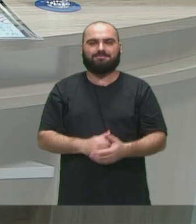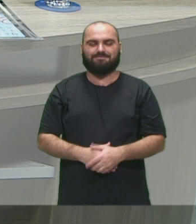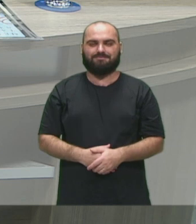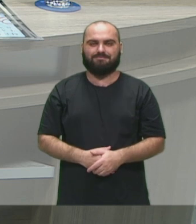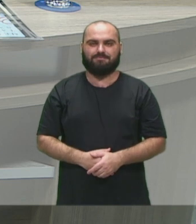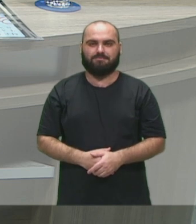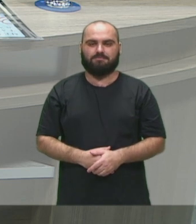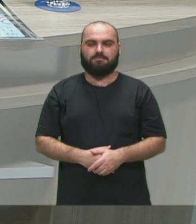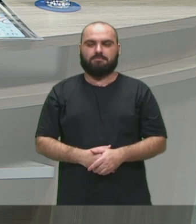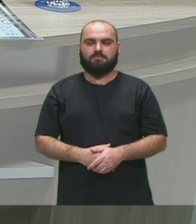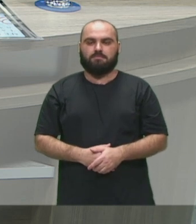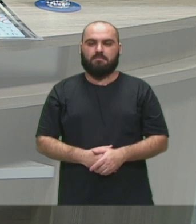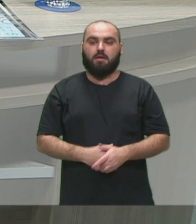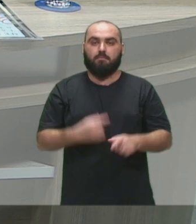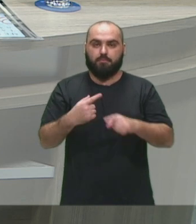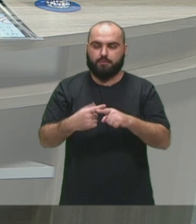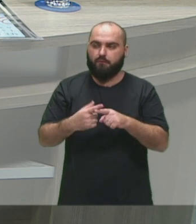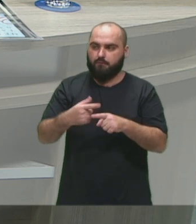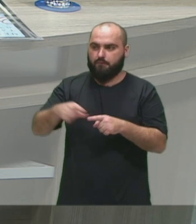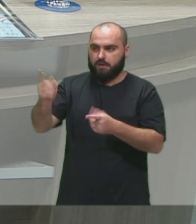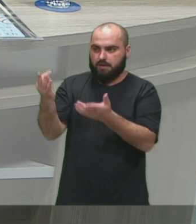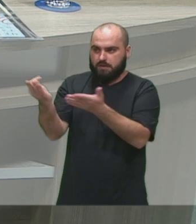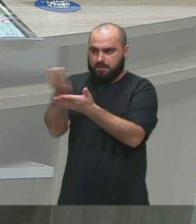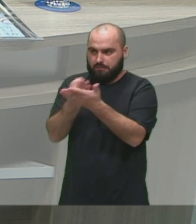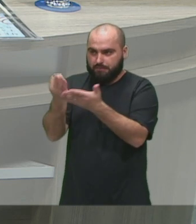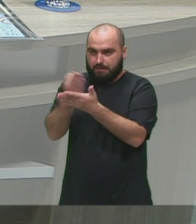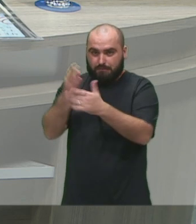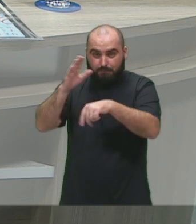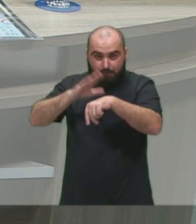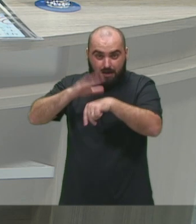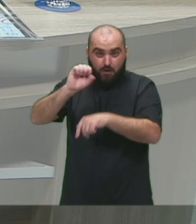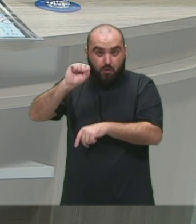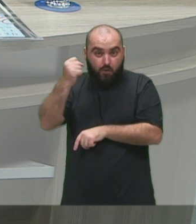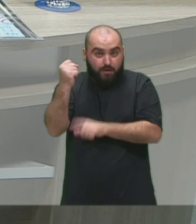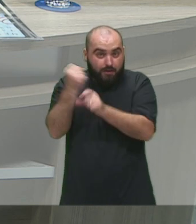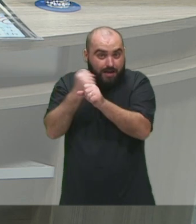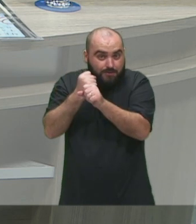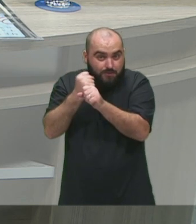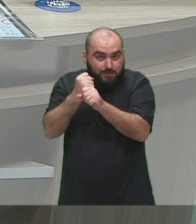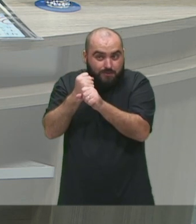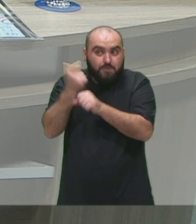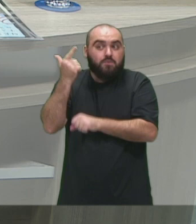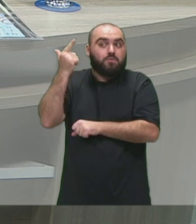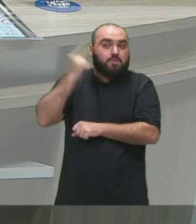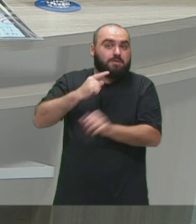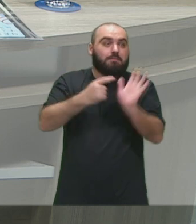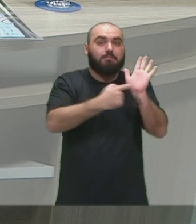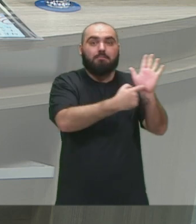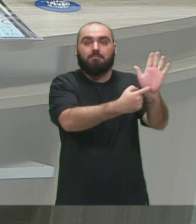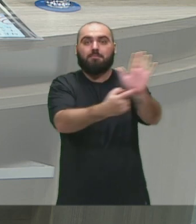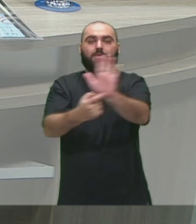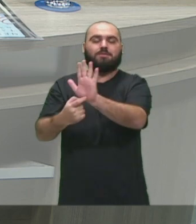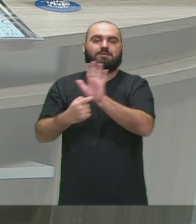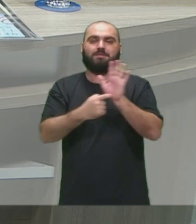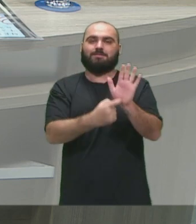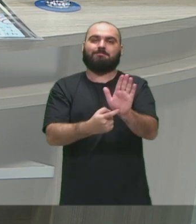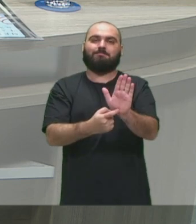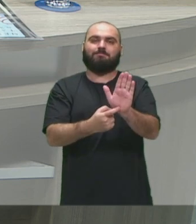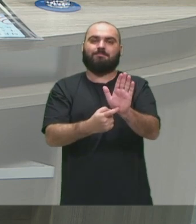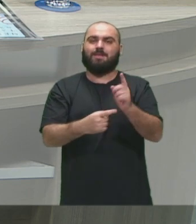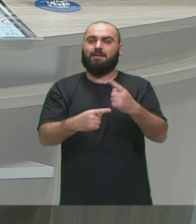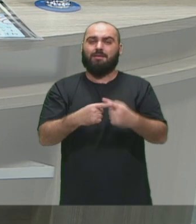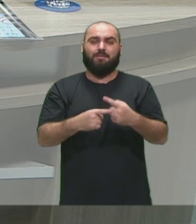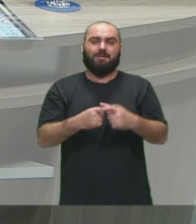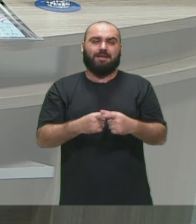Porque depois de eu tratar na terapia, passou-se mais 8 anos até eu trazer a público através do projeto. Porque não é fácil